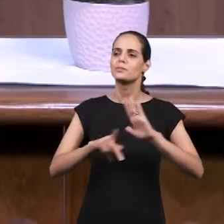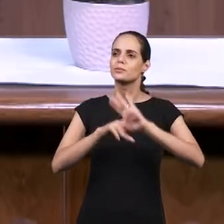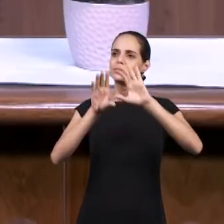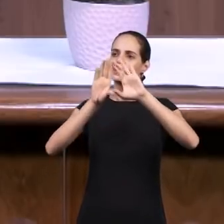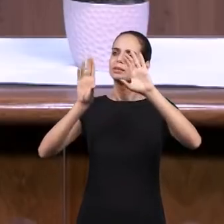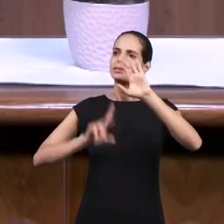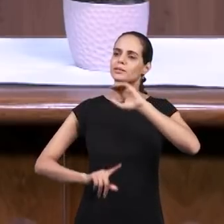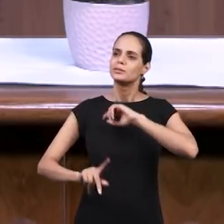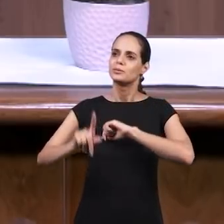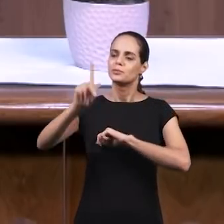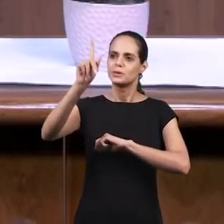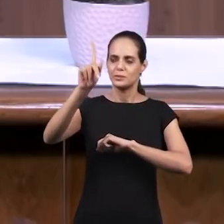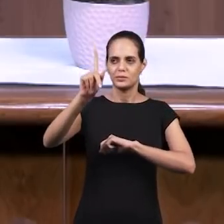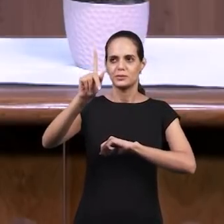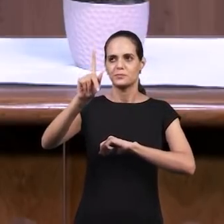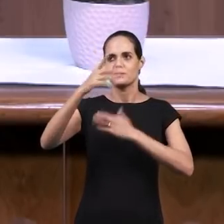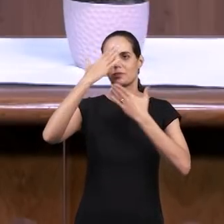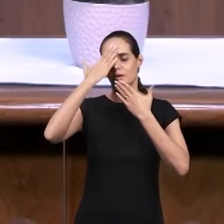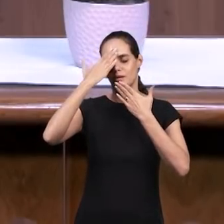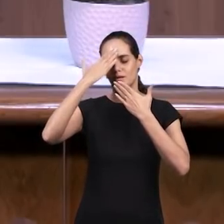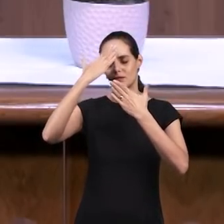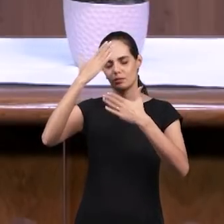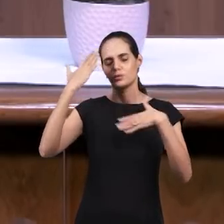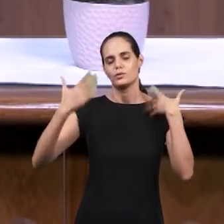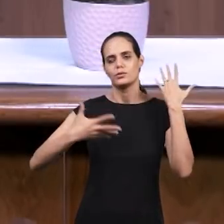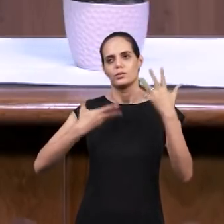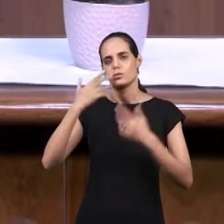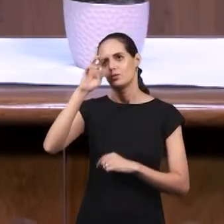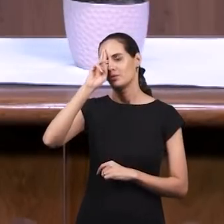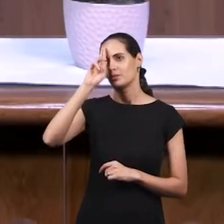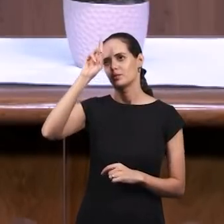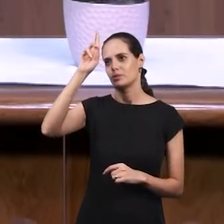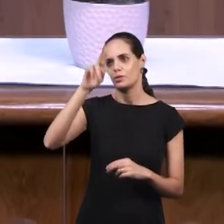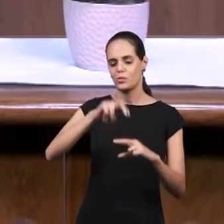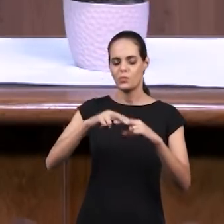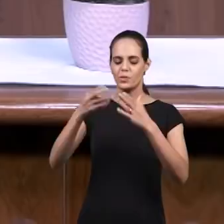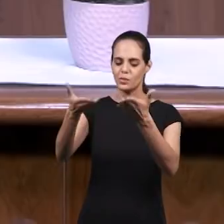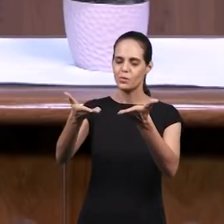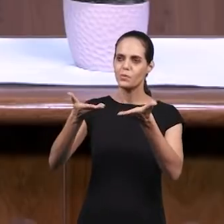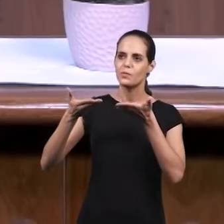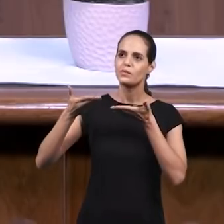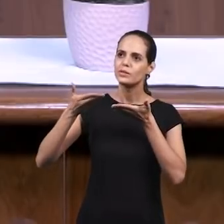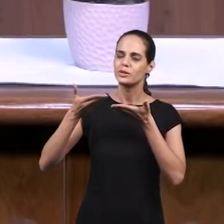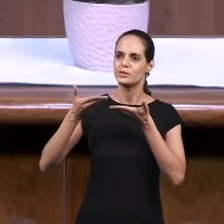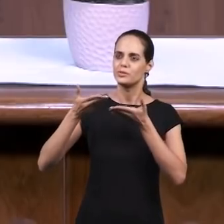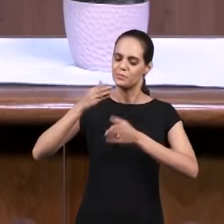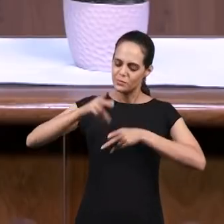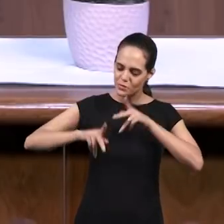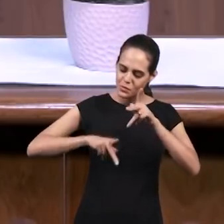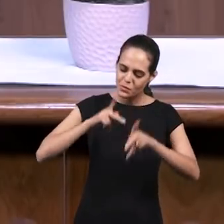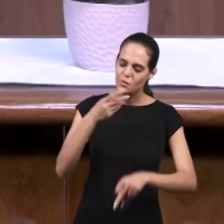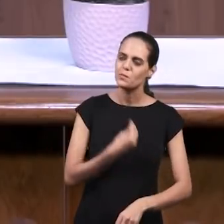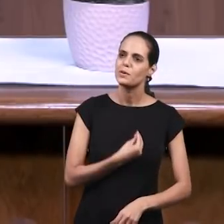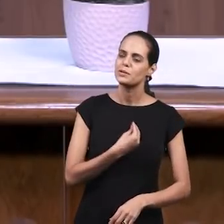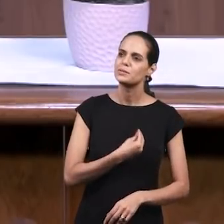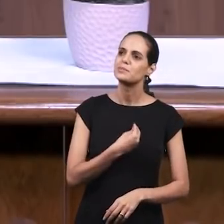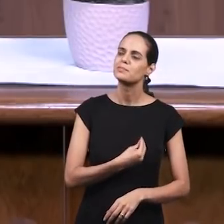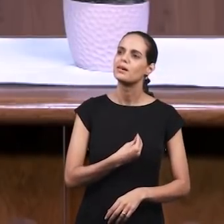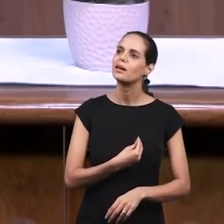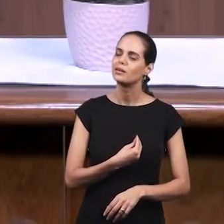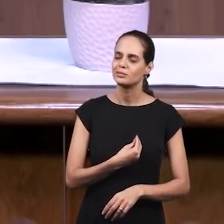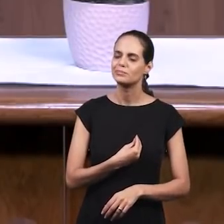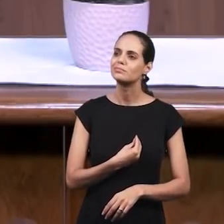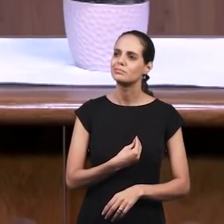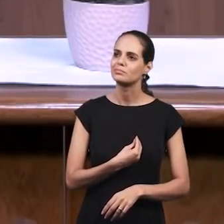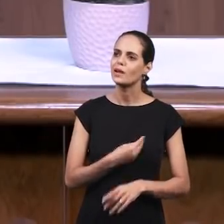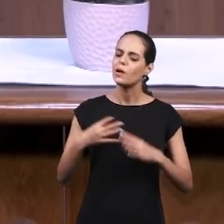da eternidade com Deus. Te louvamos, Senhor, porque o convite para participar deste povo está